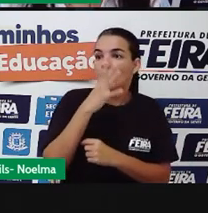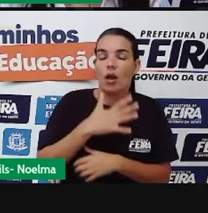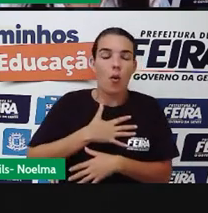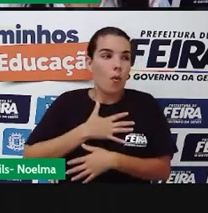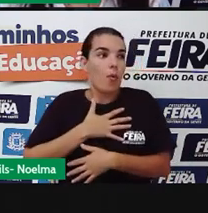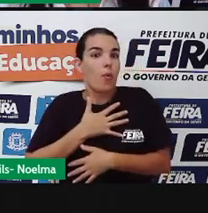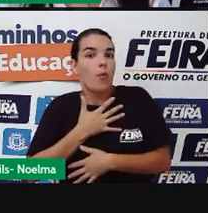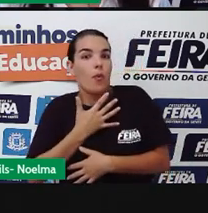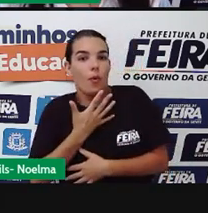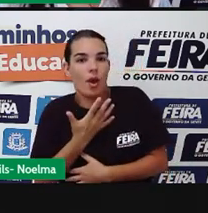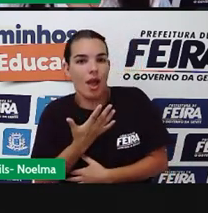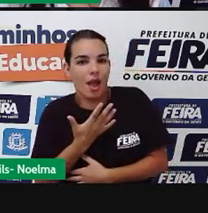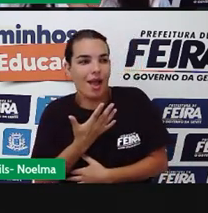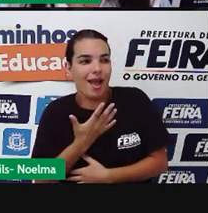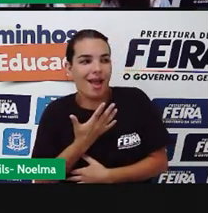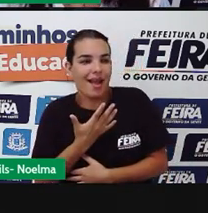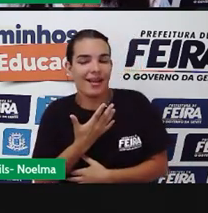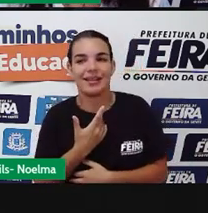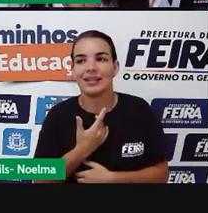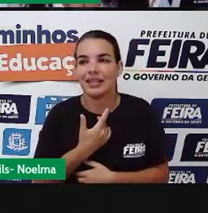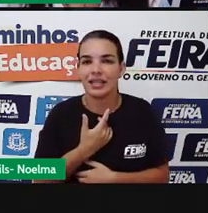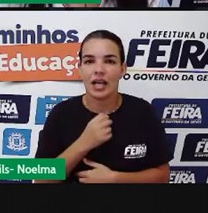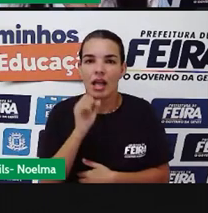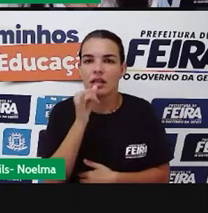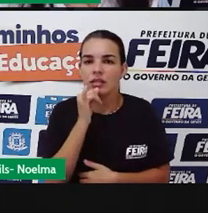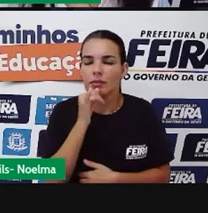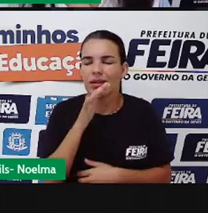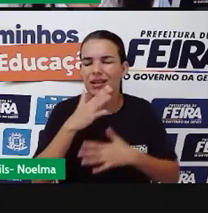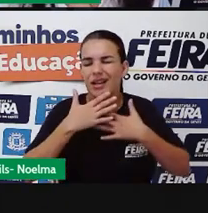Por exemplo, chega,